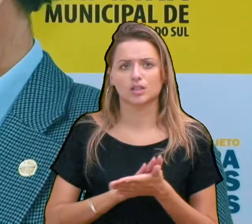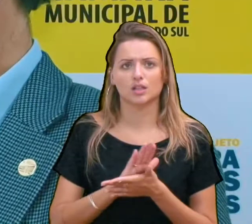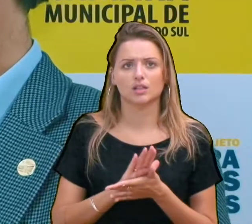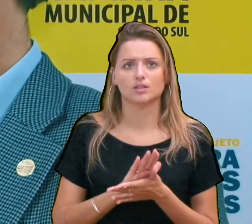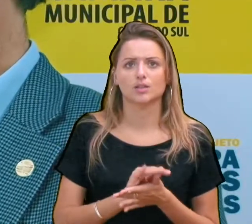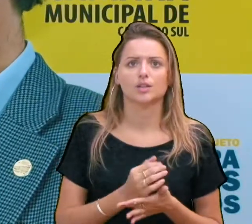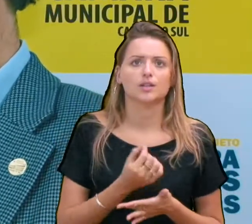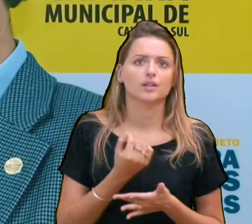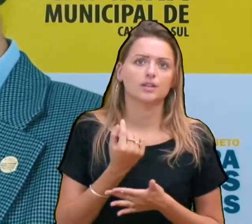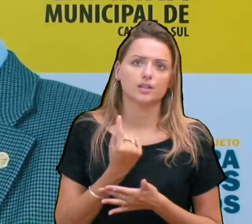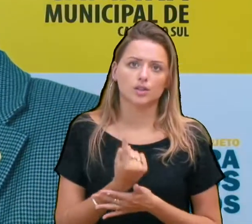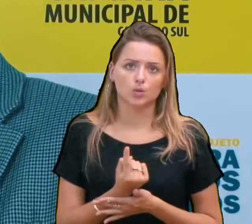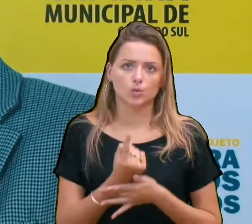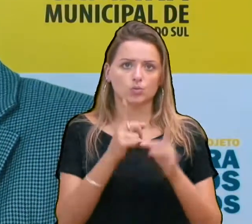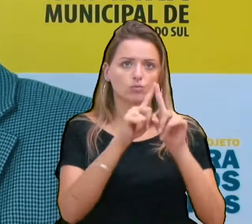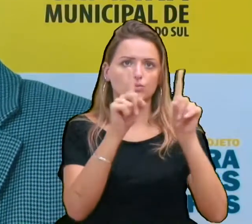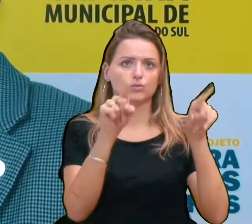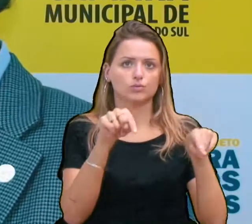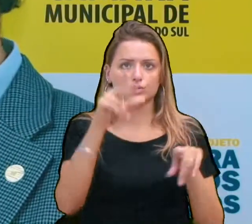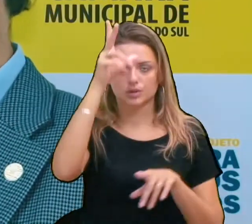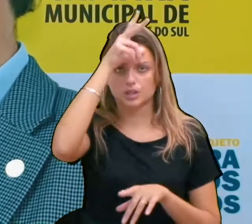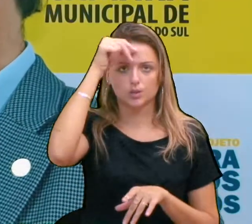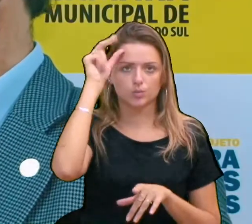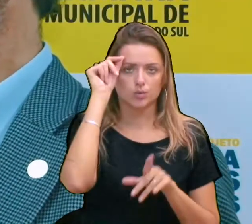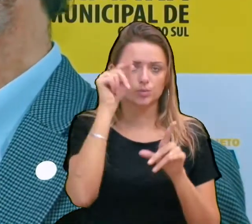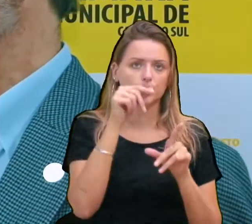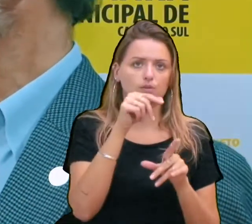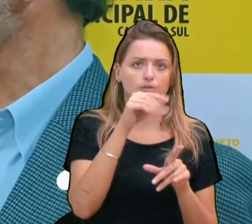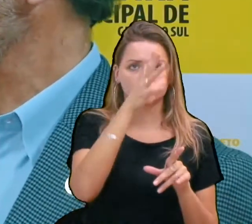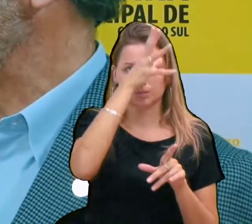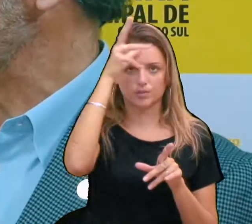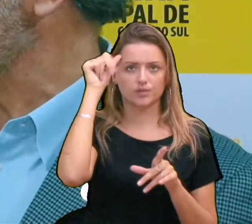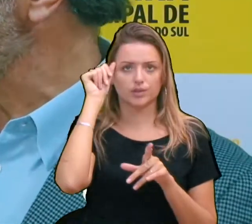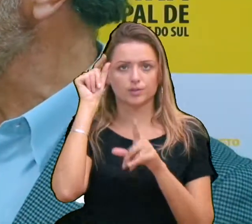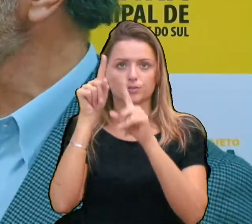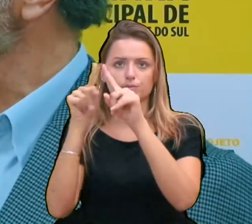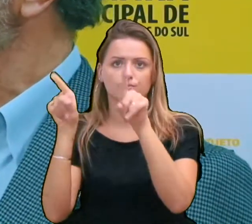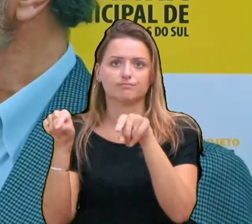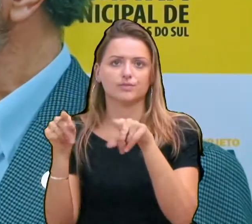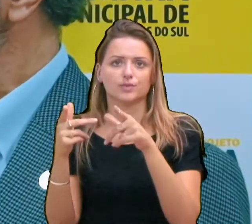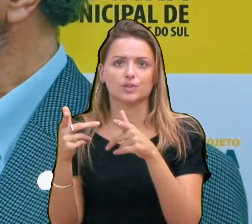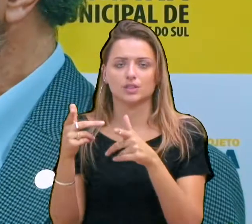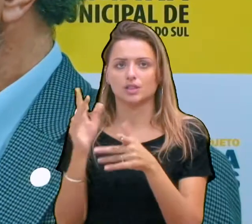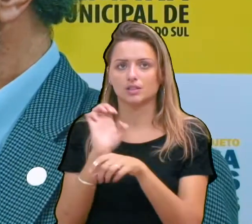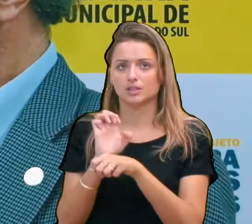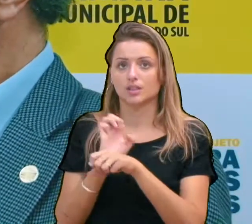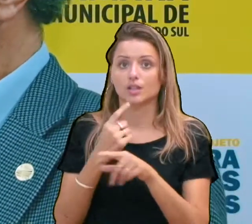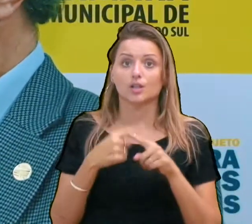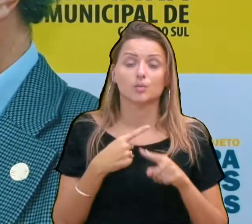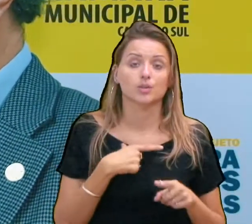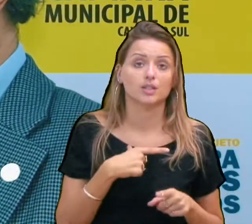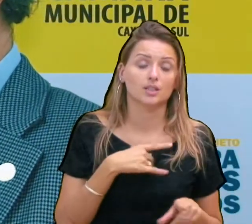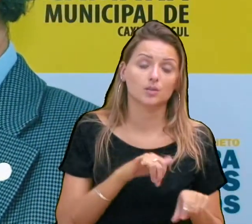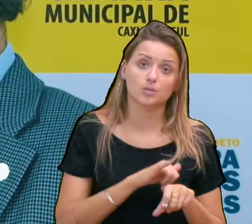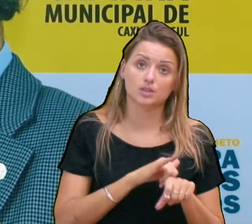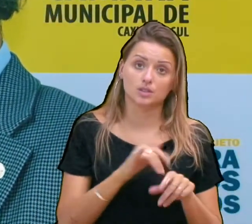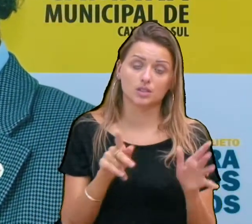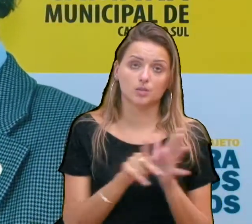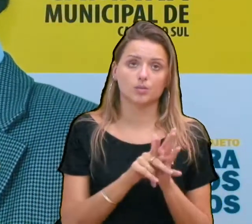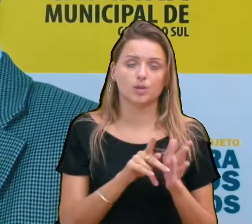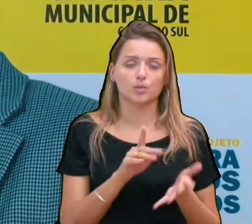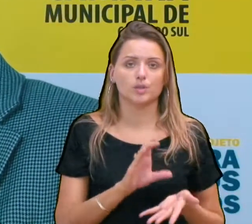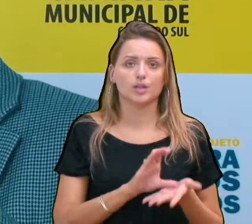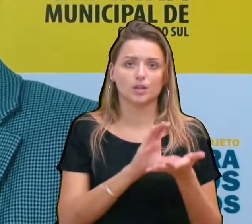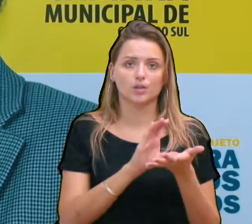ente federado, isto é, o município com o Estado, viesse a entrar em conflito, porque se usa o bom senso. A própria Coordenadoria Regional